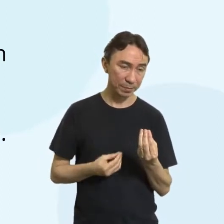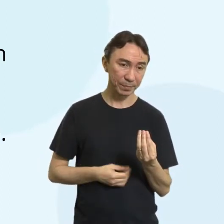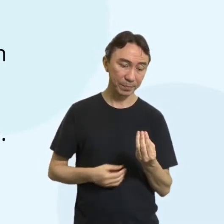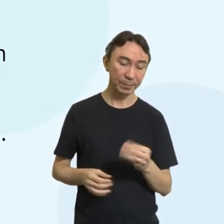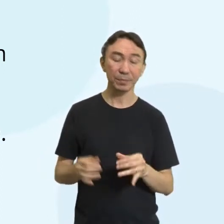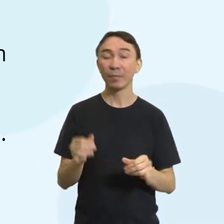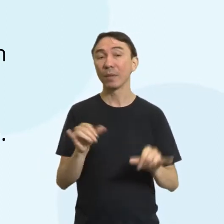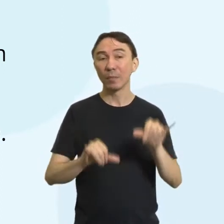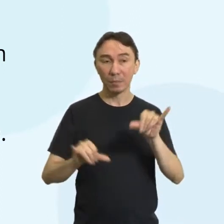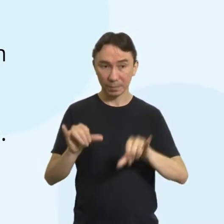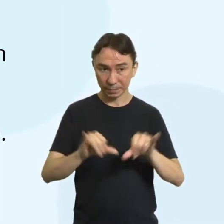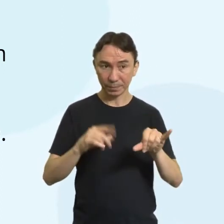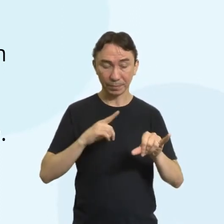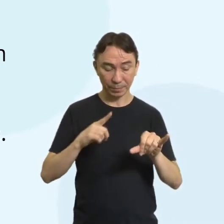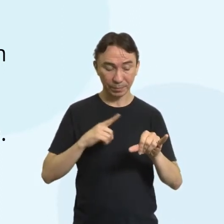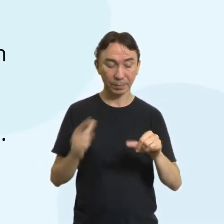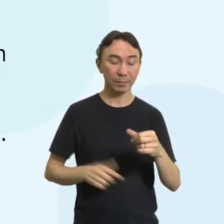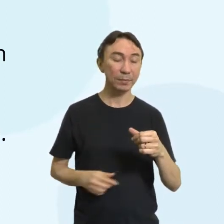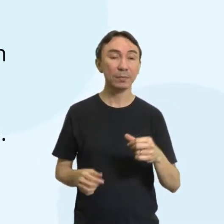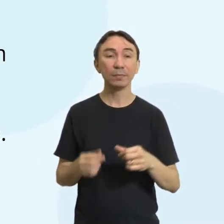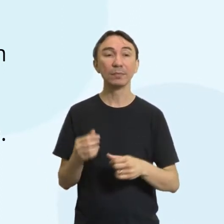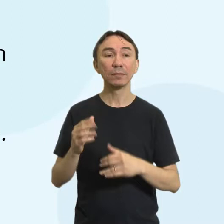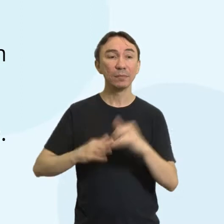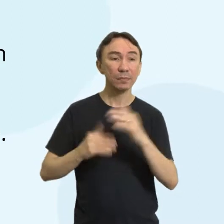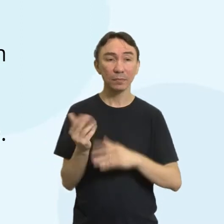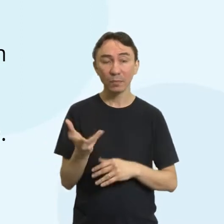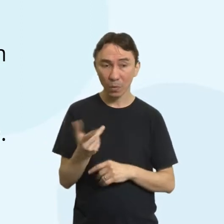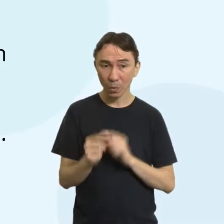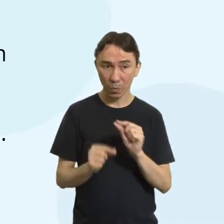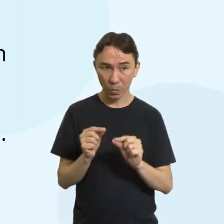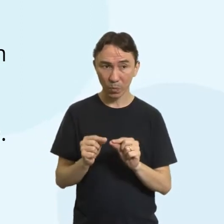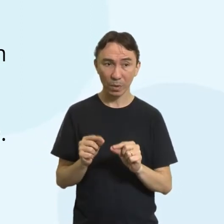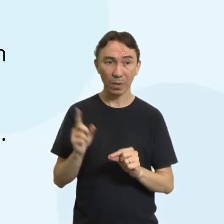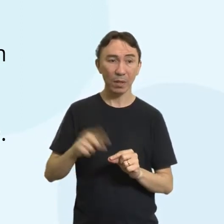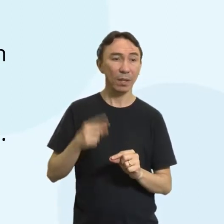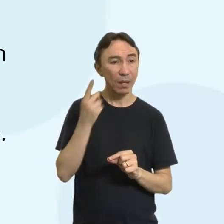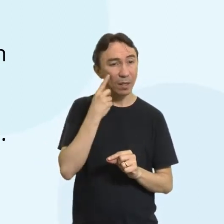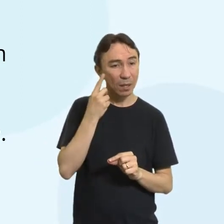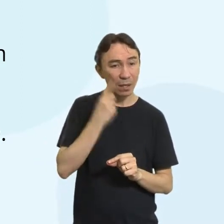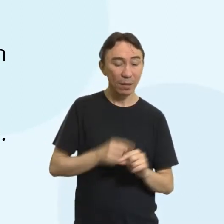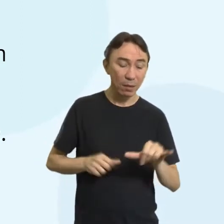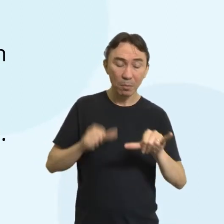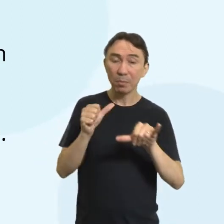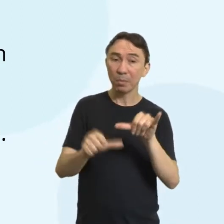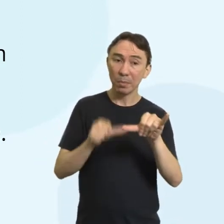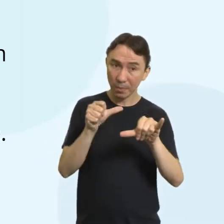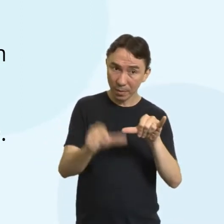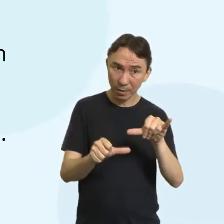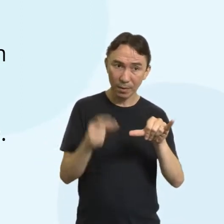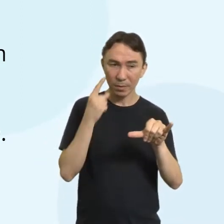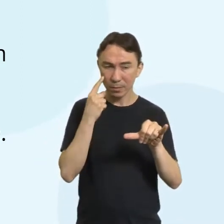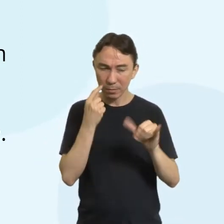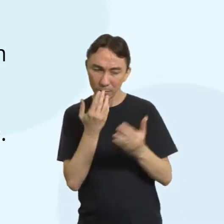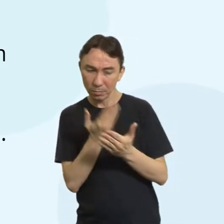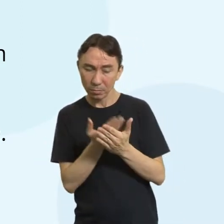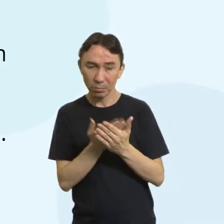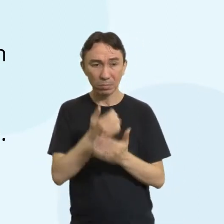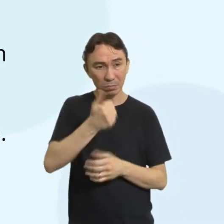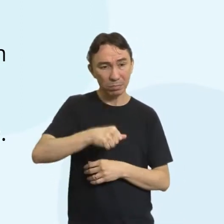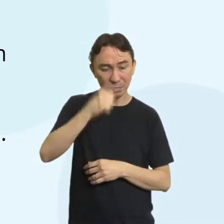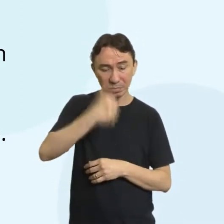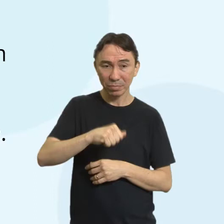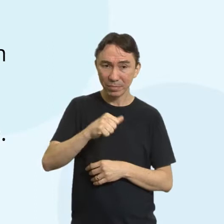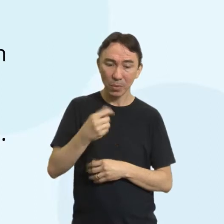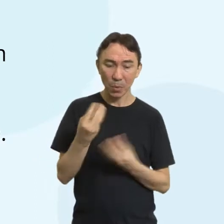as implicações sociais, ambientais, das transformações químicas que ocorrem com o envolvimento da energia